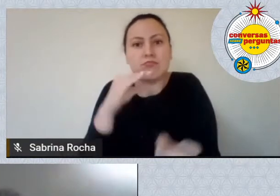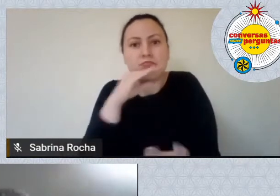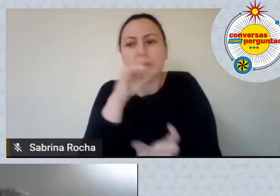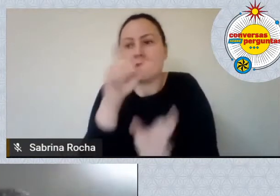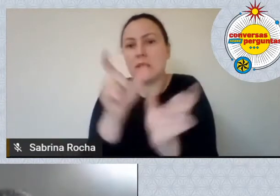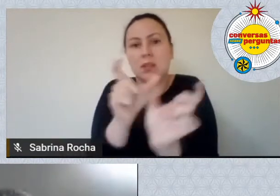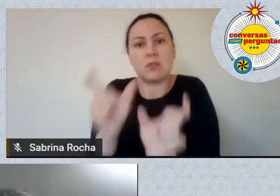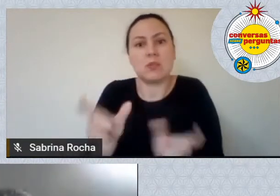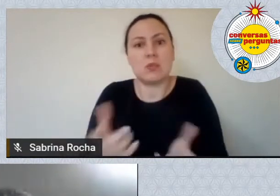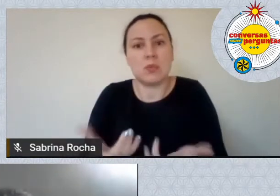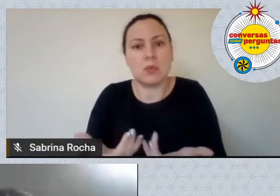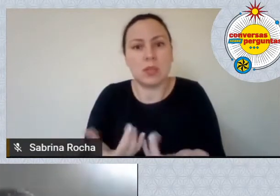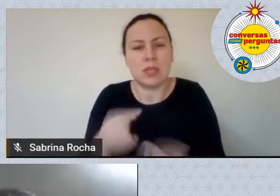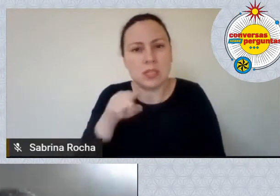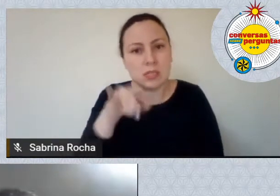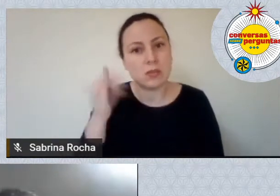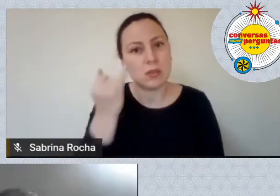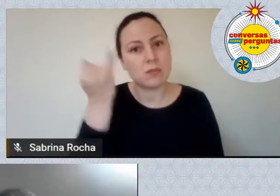importante,